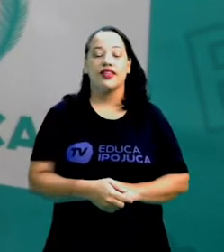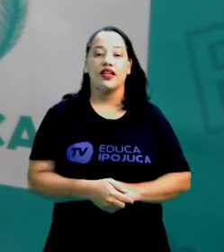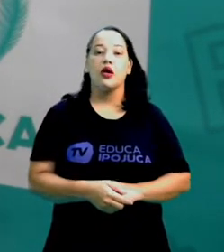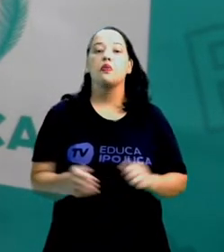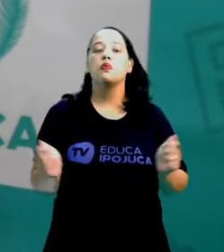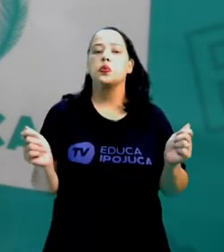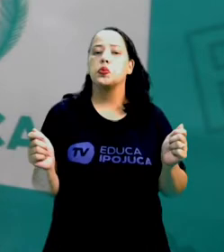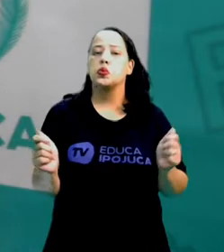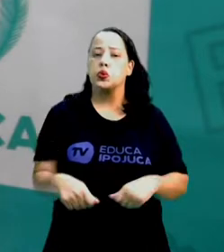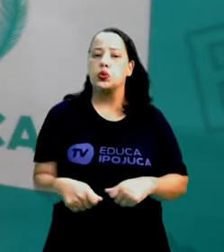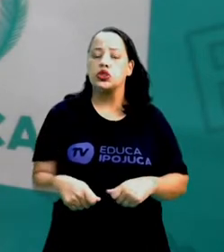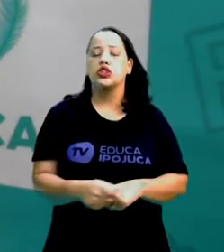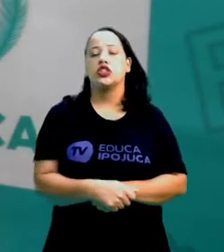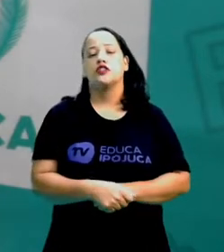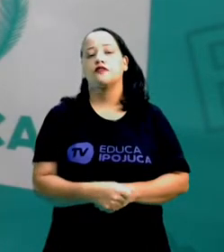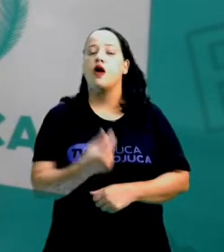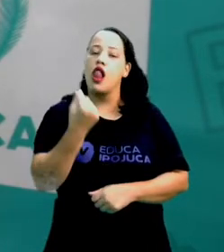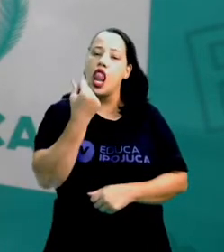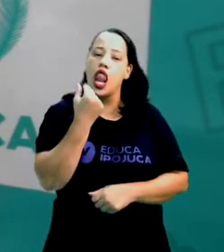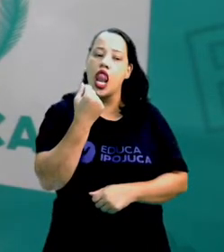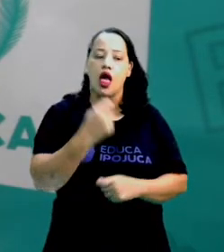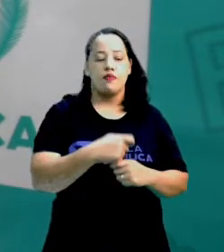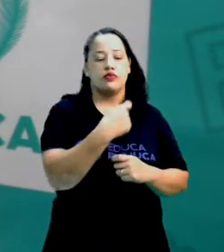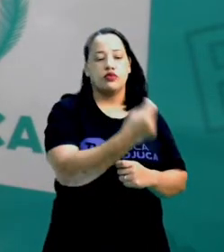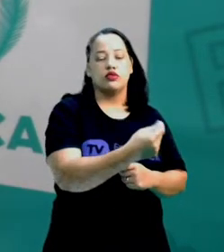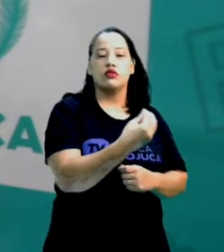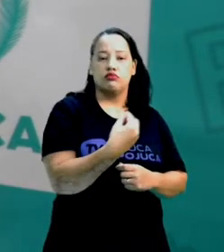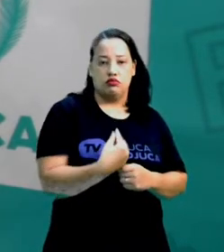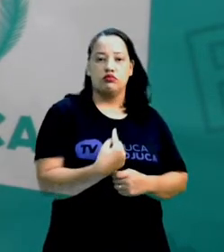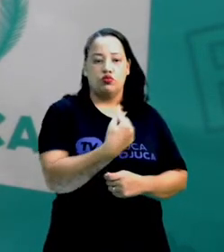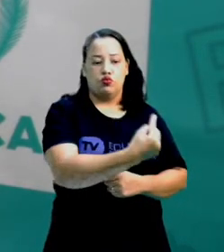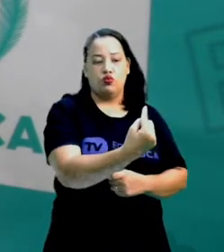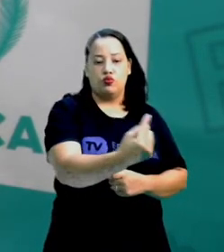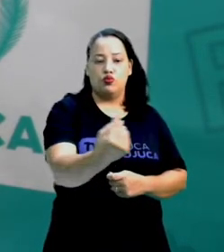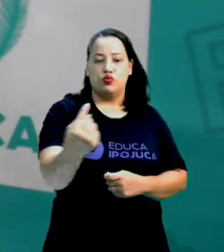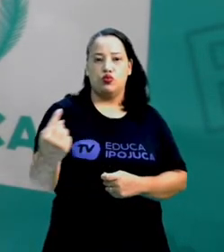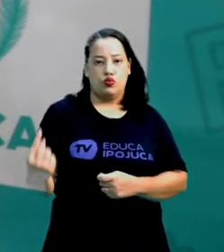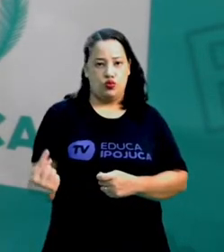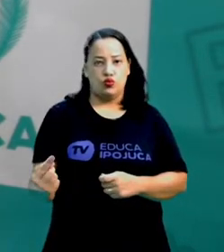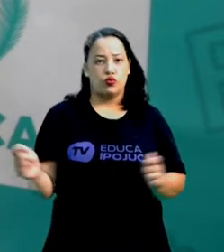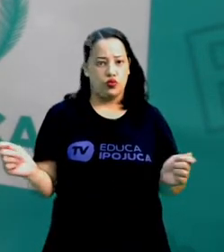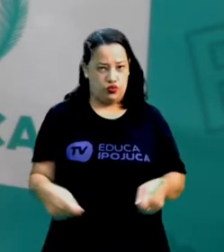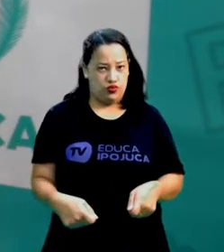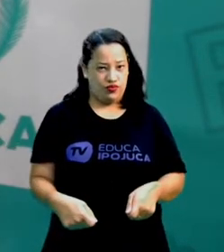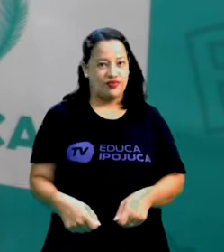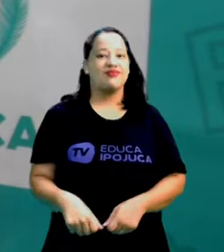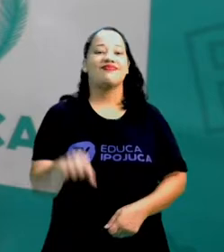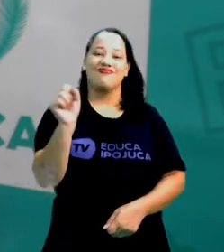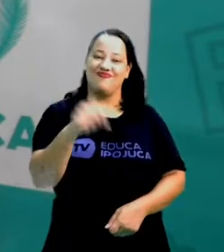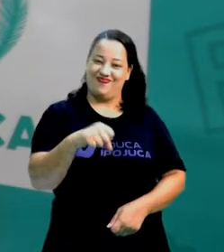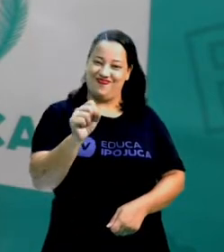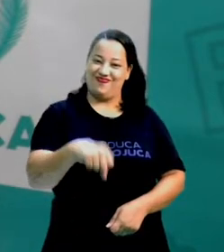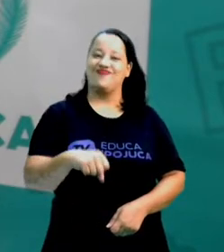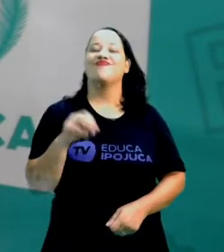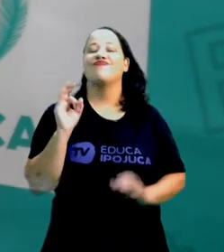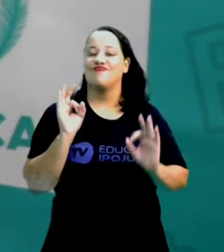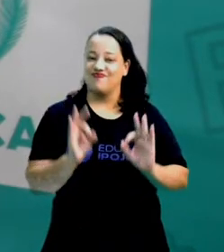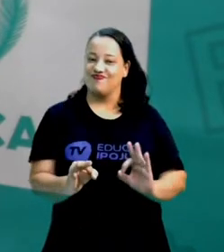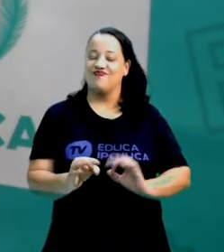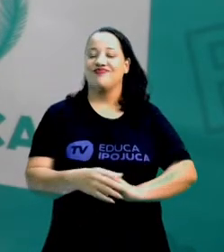dar um lápis para cada criança? Sim ou não? Sim, com